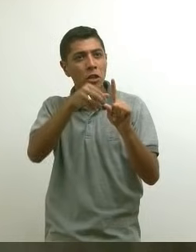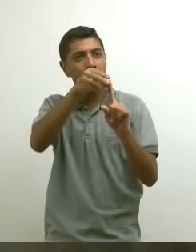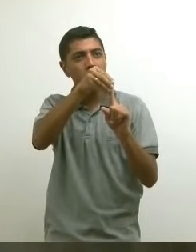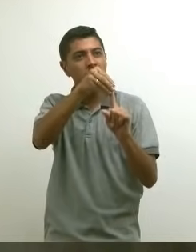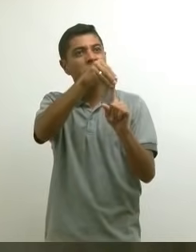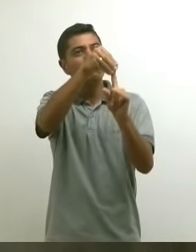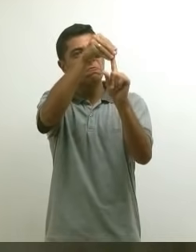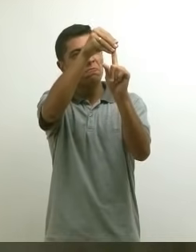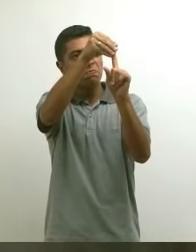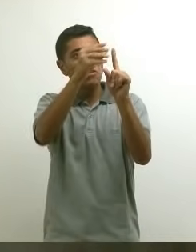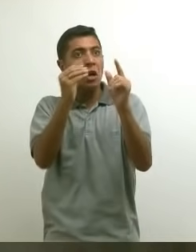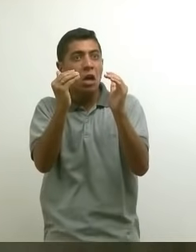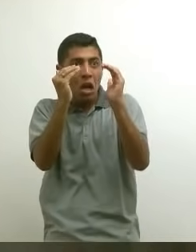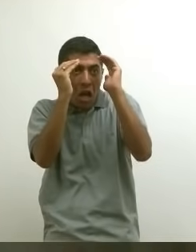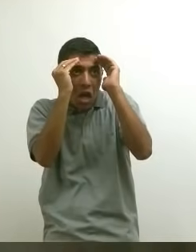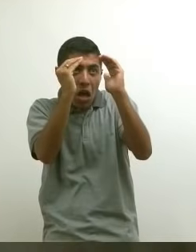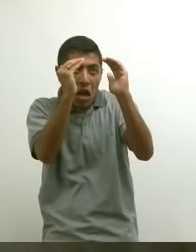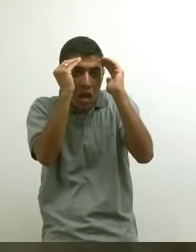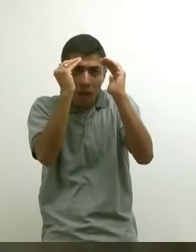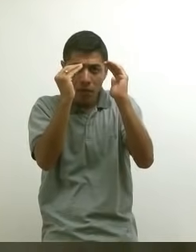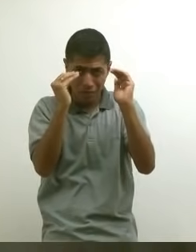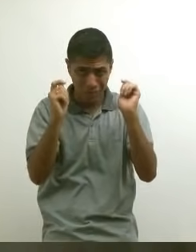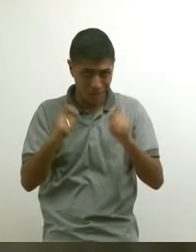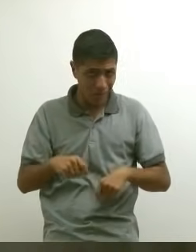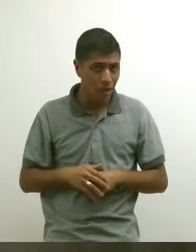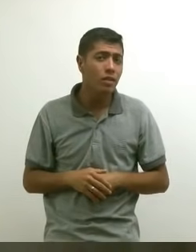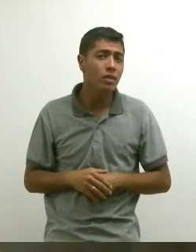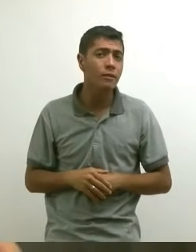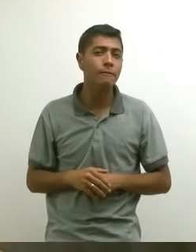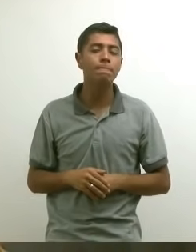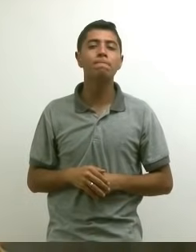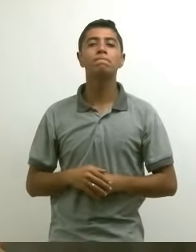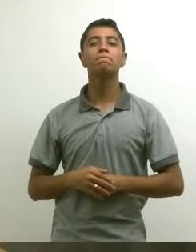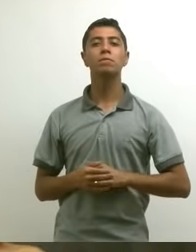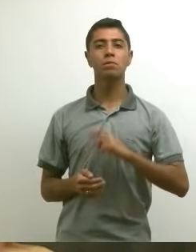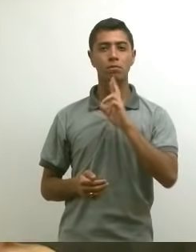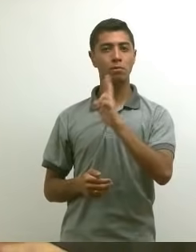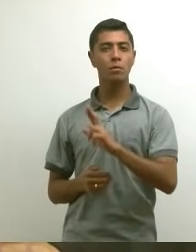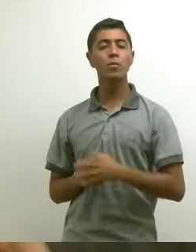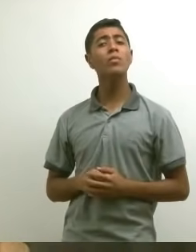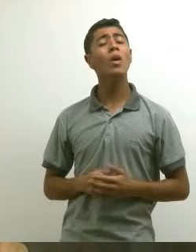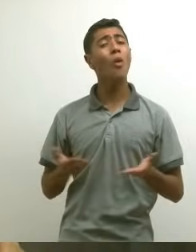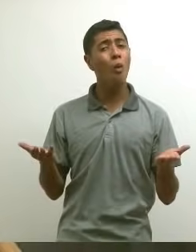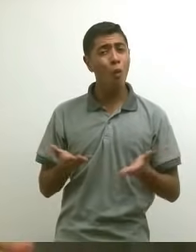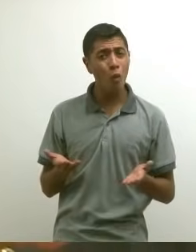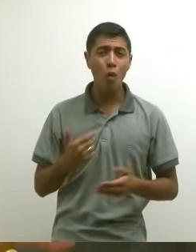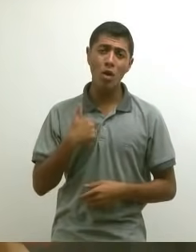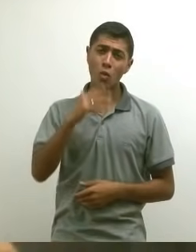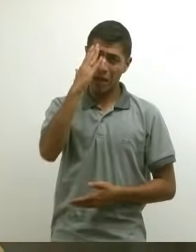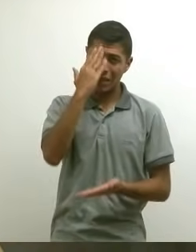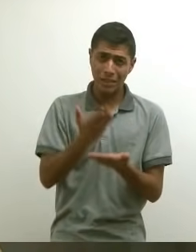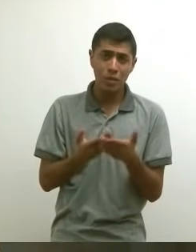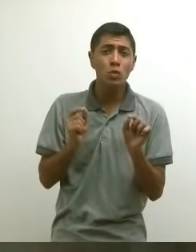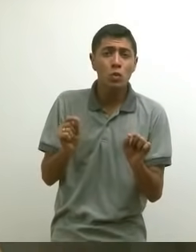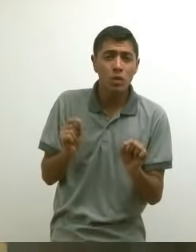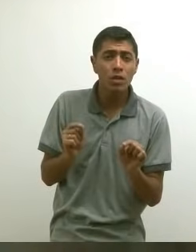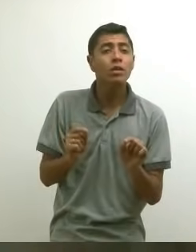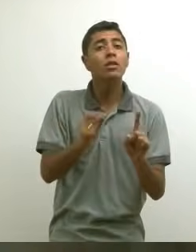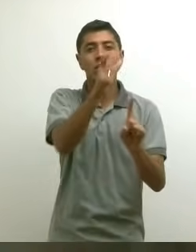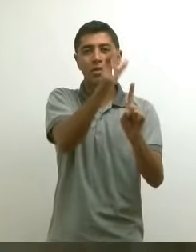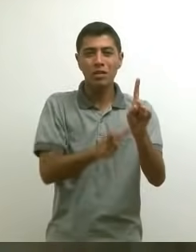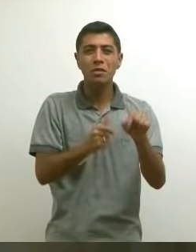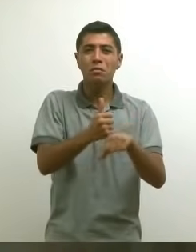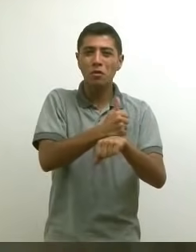multidisciplinar é um pediatra é um profissional médico que tem que dar conta de